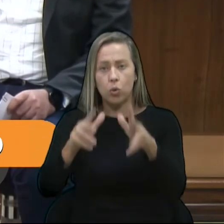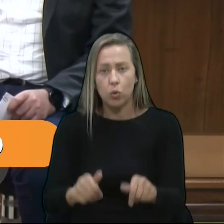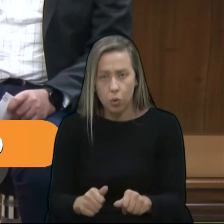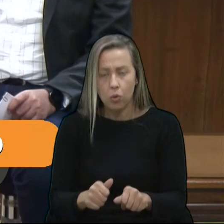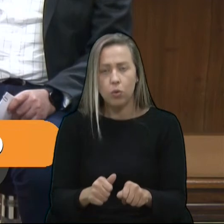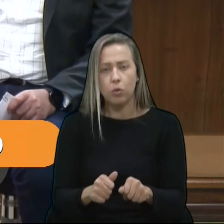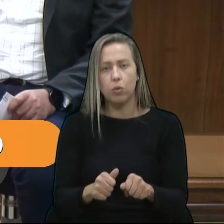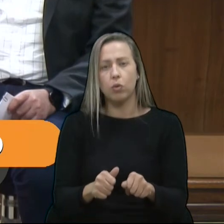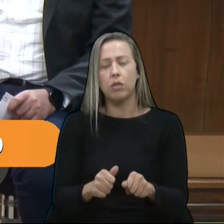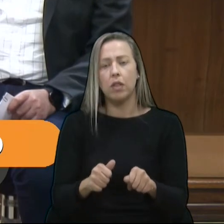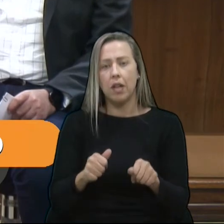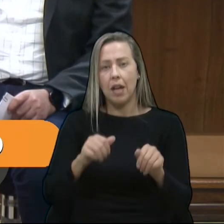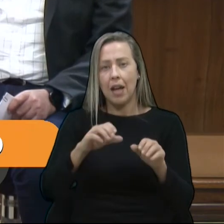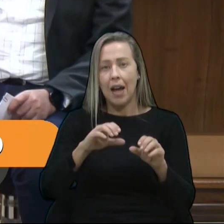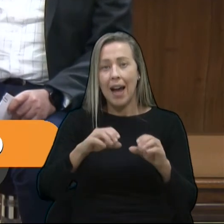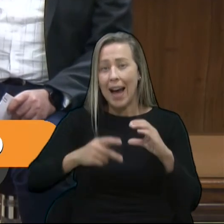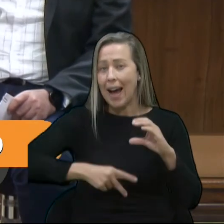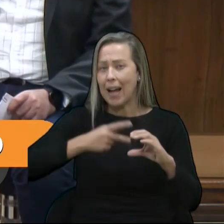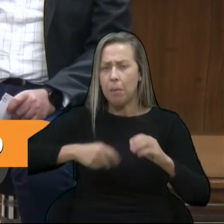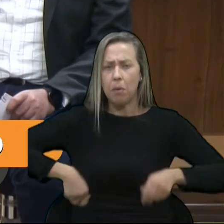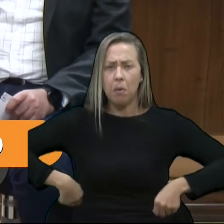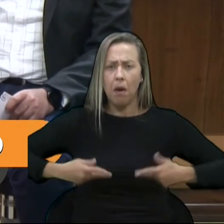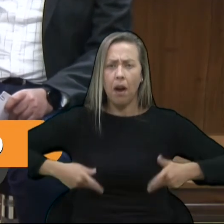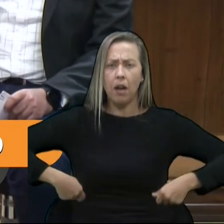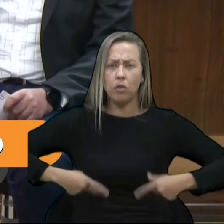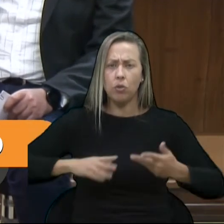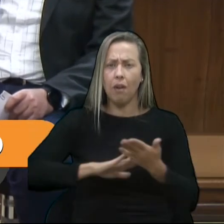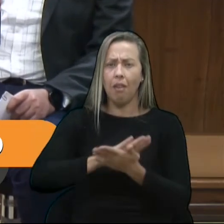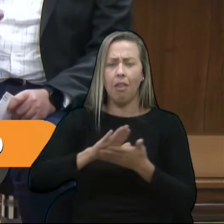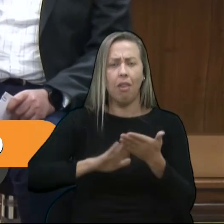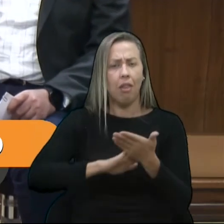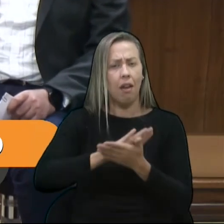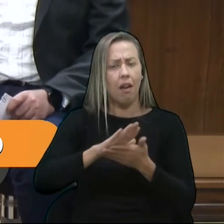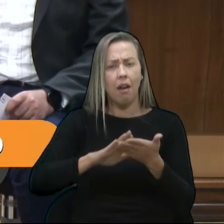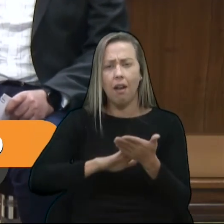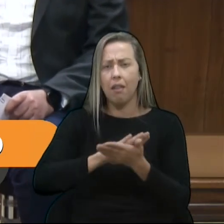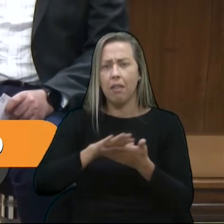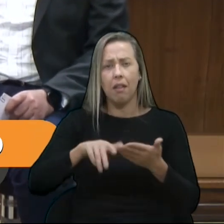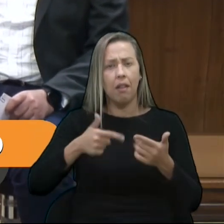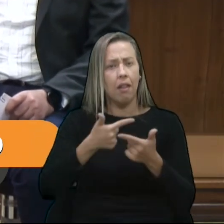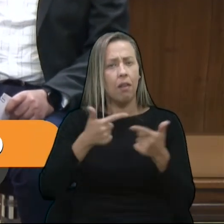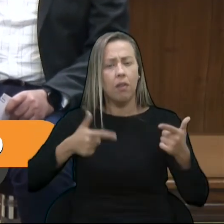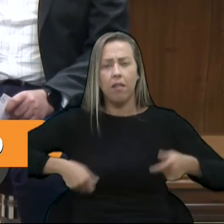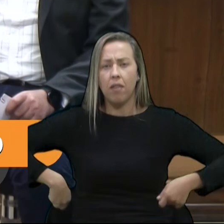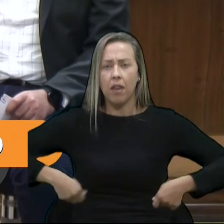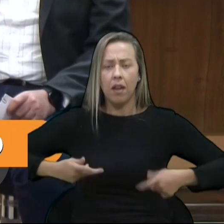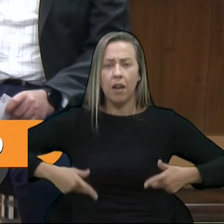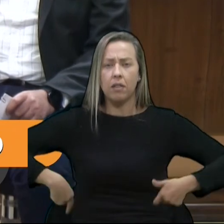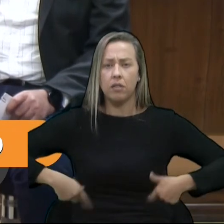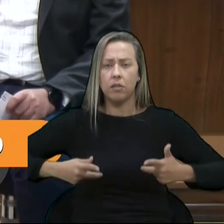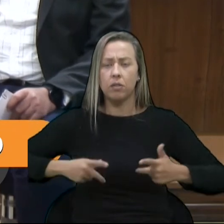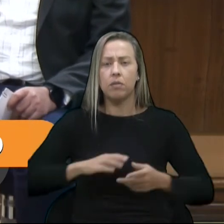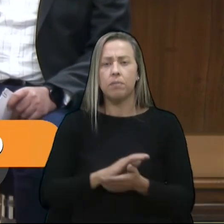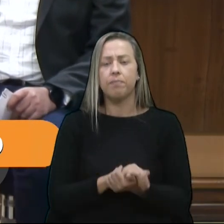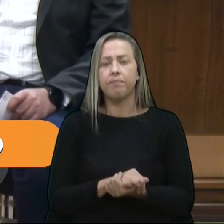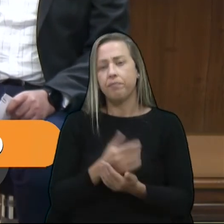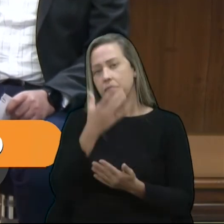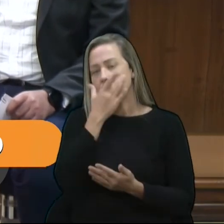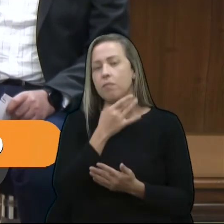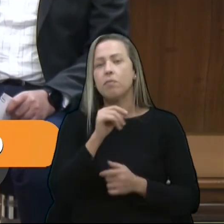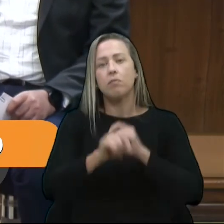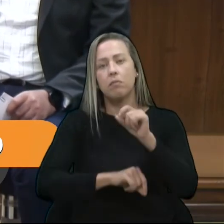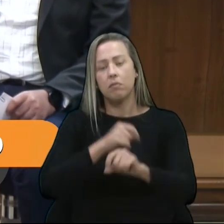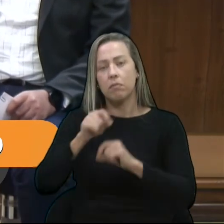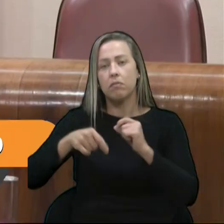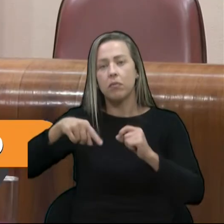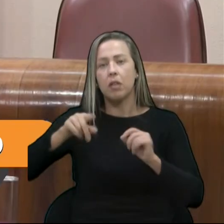aqui, a Câmara não gastou com ninguém. Isso é importante enfatizar também. Não teve gastos, e eu acho que,